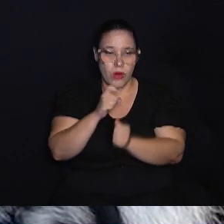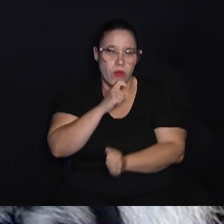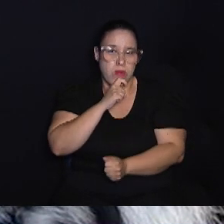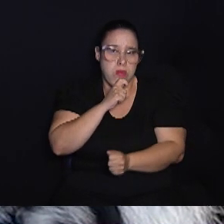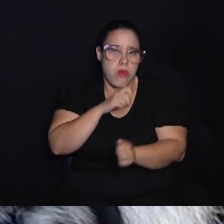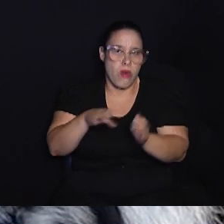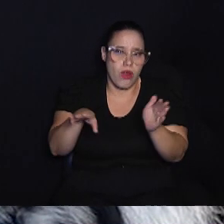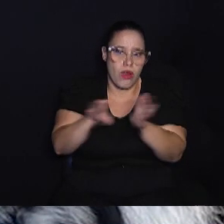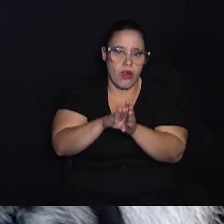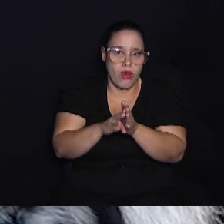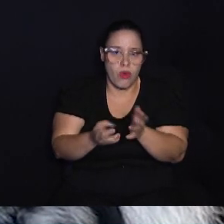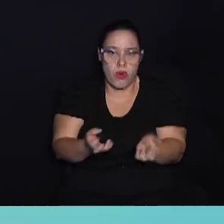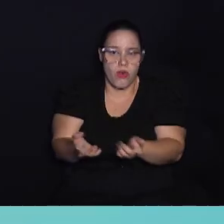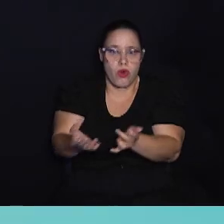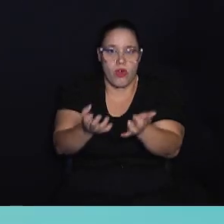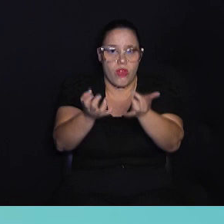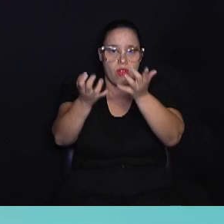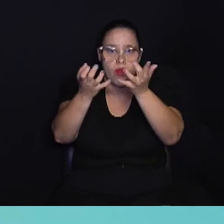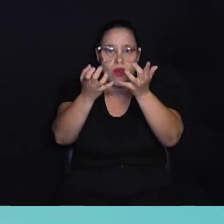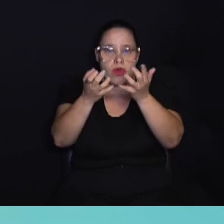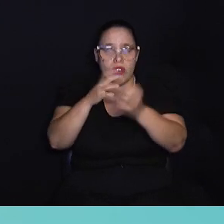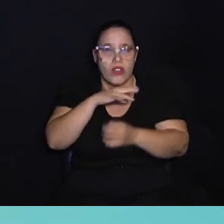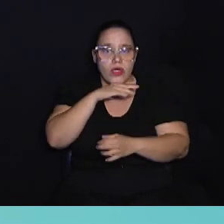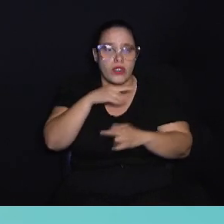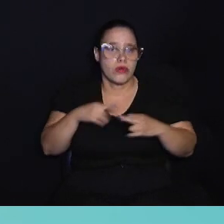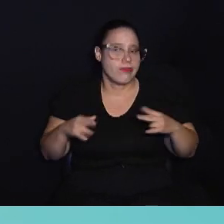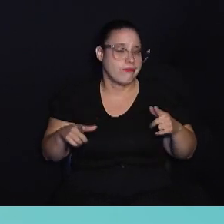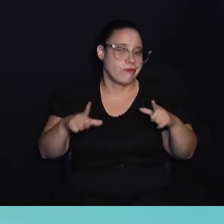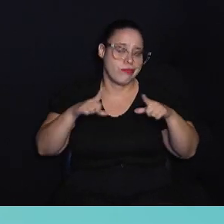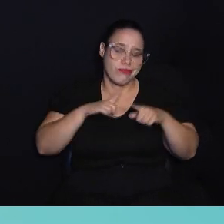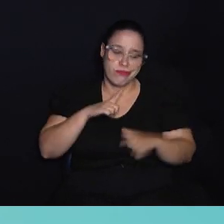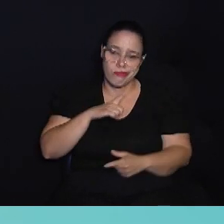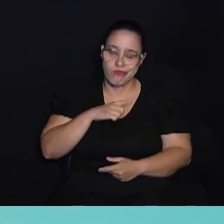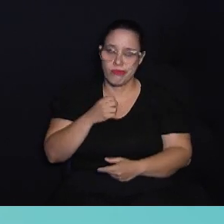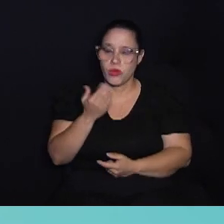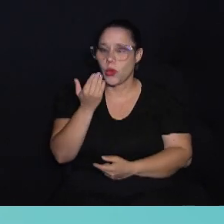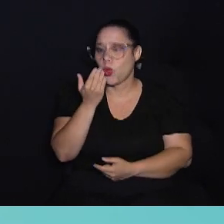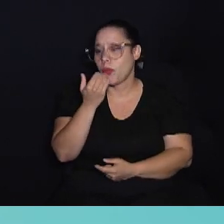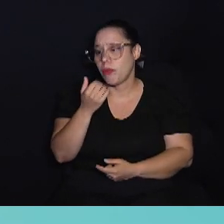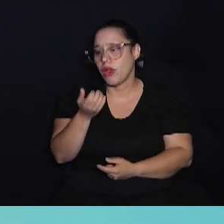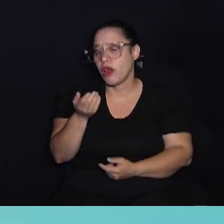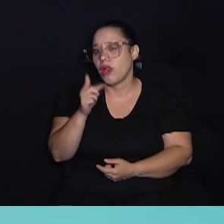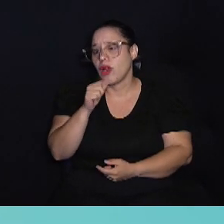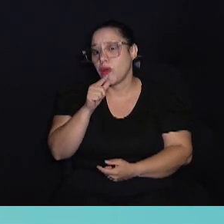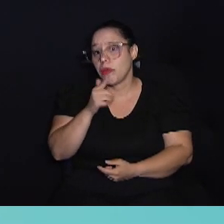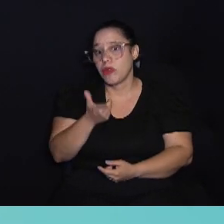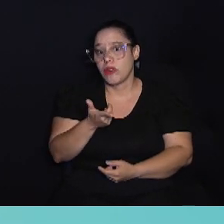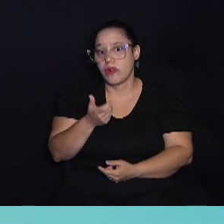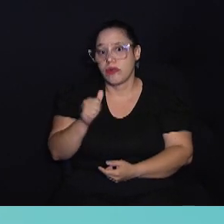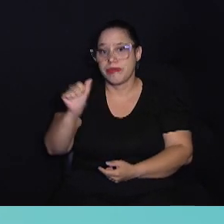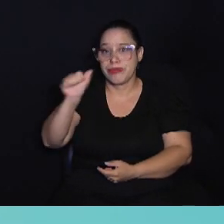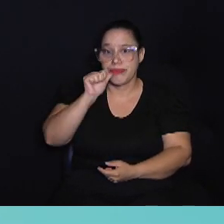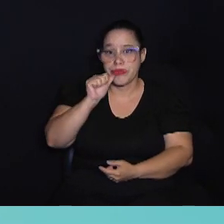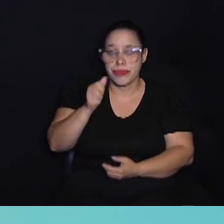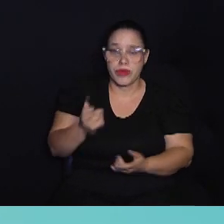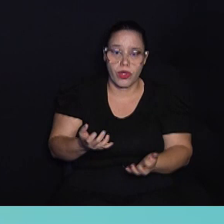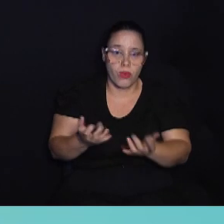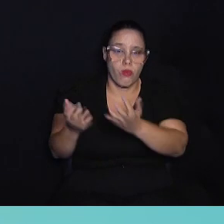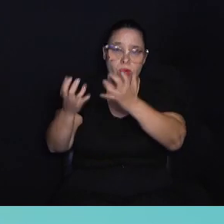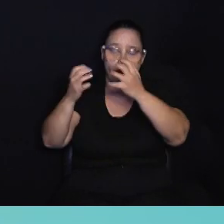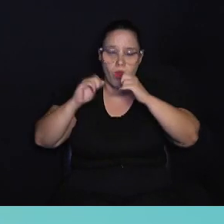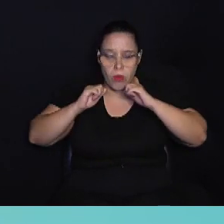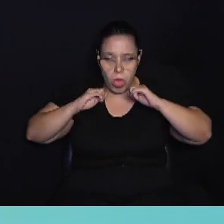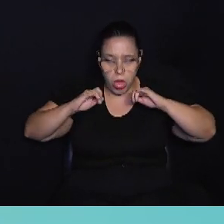chegada de uma nova frente fria, o fogo voltou. Animais ficaram sem ter o que comer e beber. Com o tempo seco, o